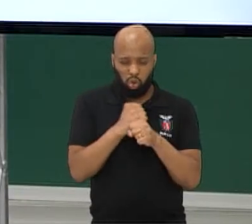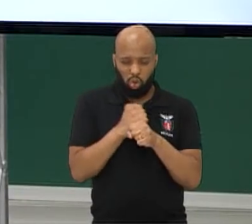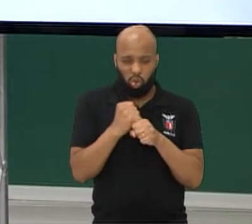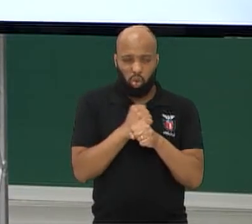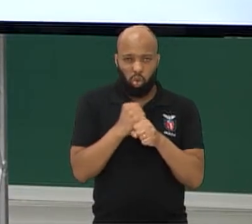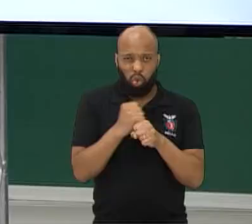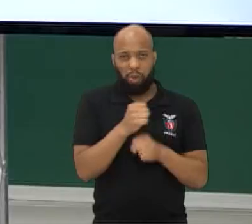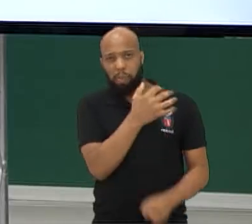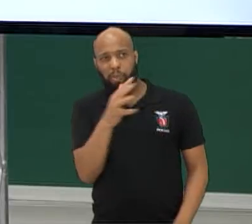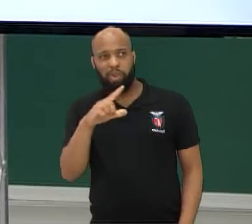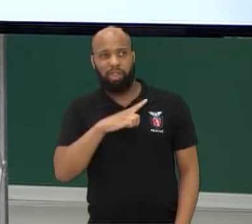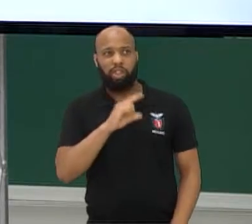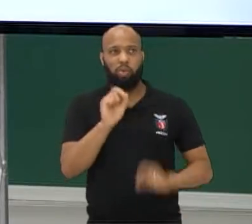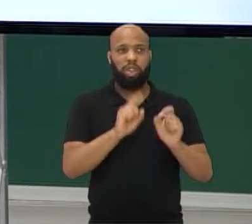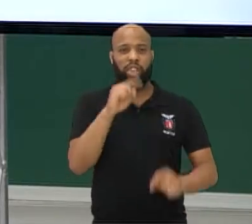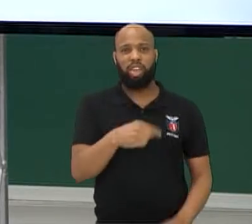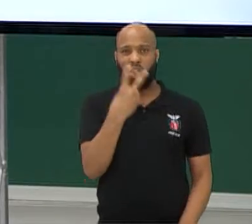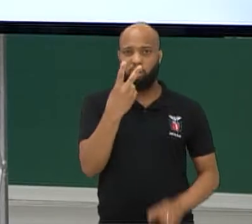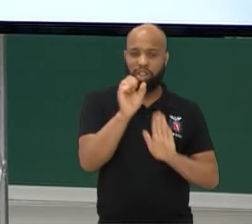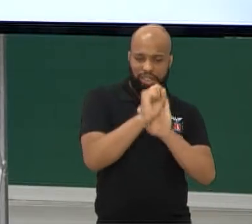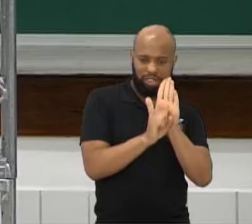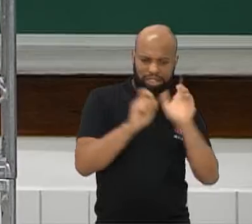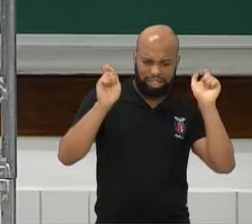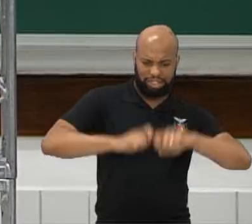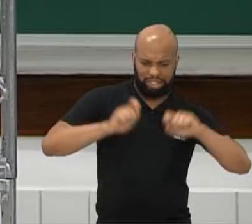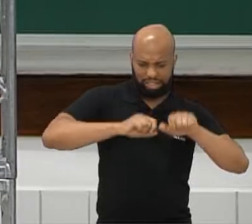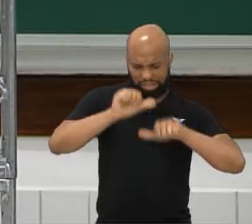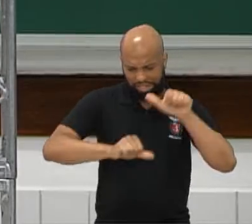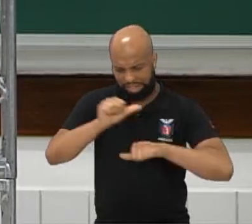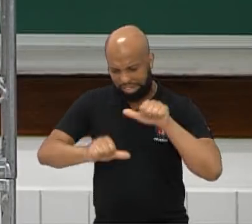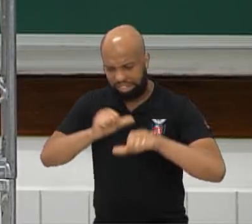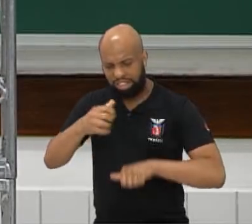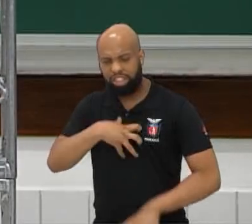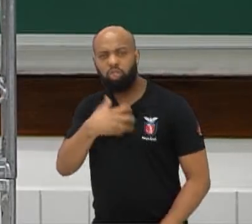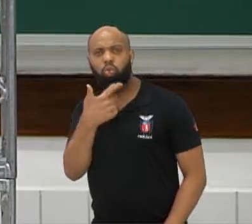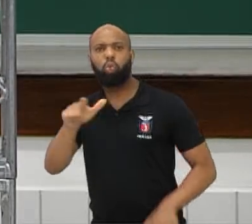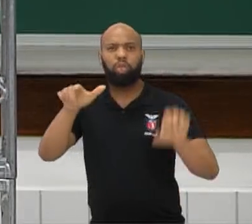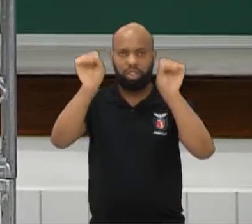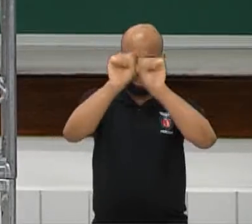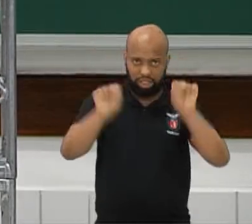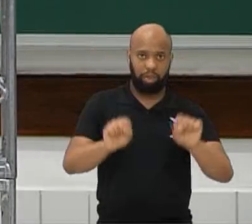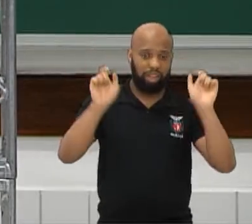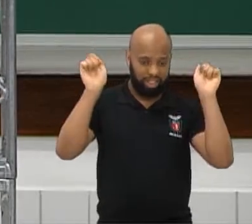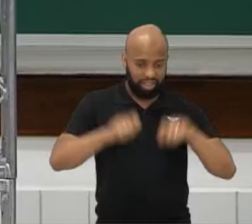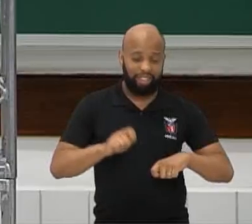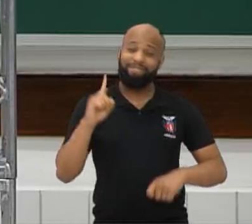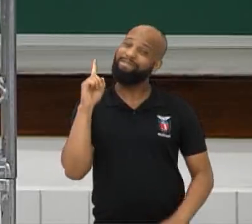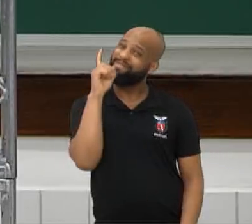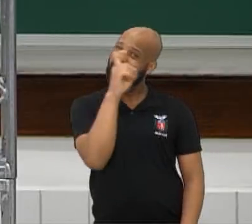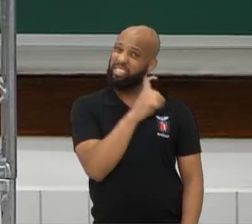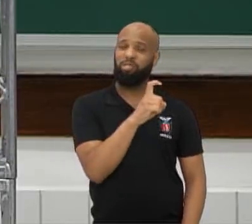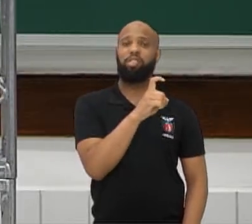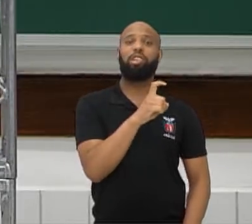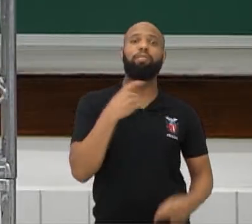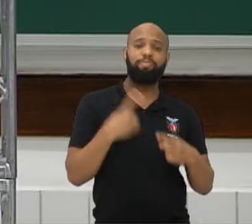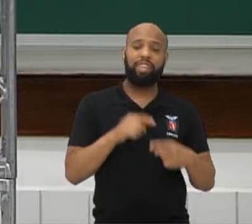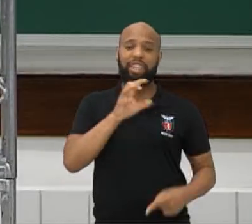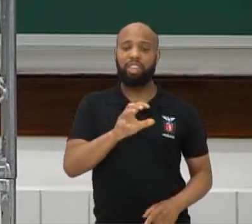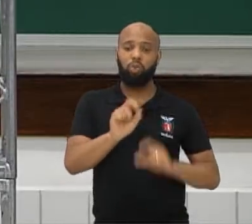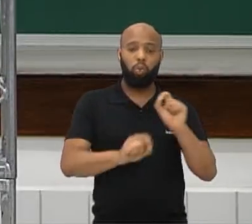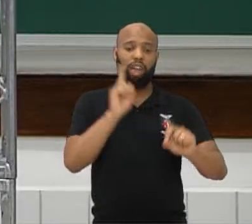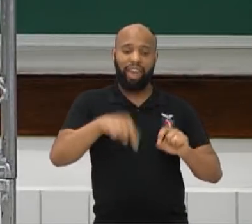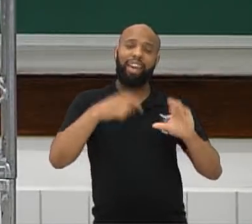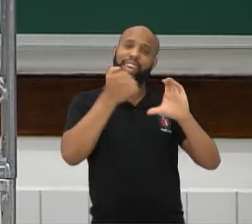né? Vamos chutar lá uns 2 séculos. É possível mudar para um outro sistema? É muito difícil. E isso é uma